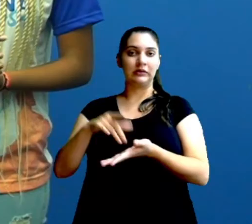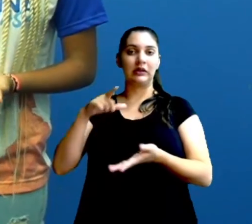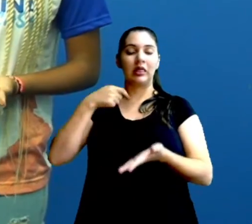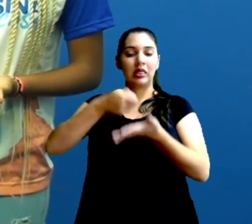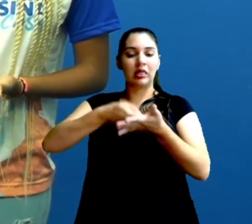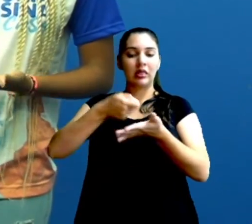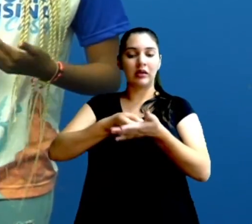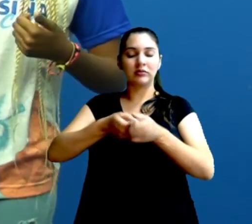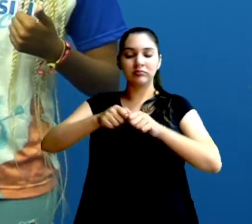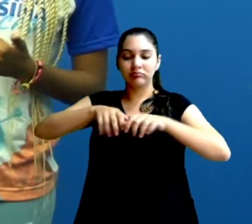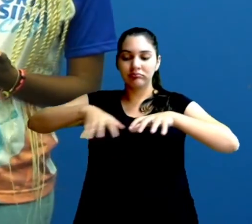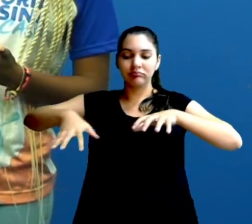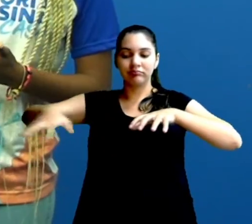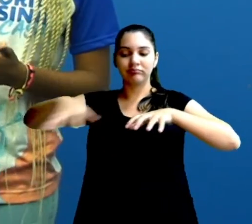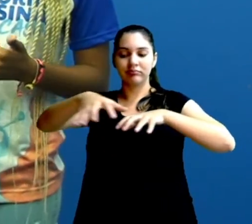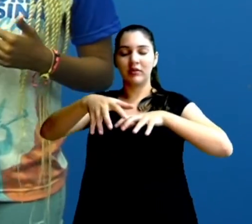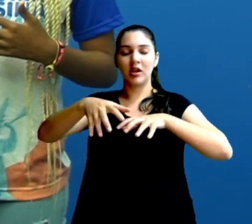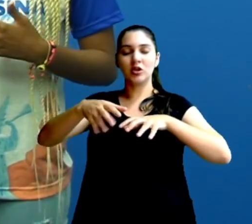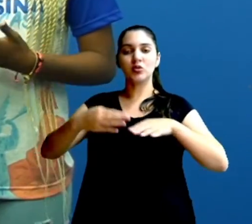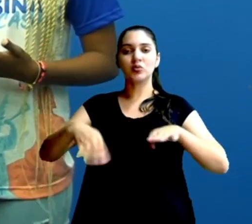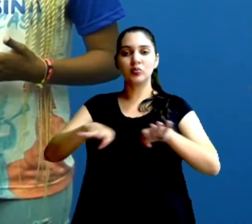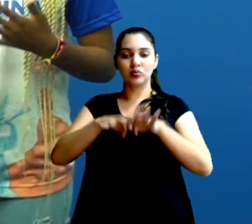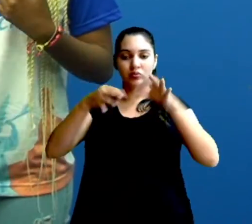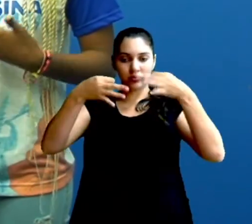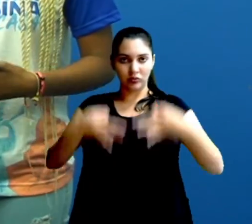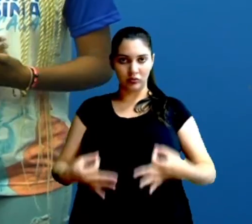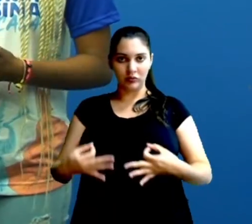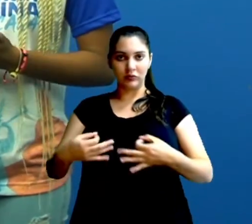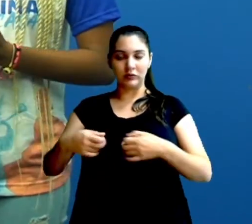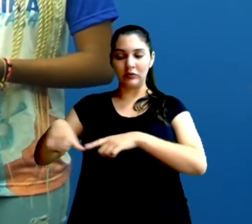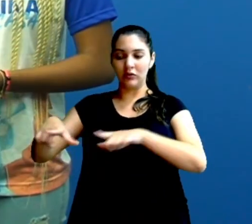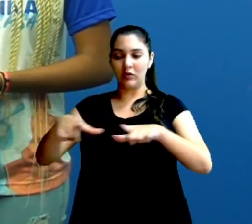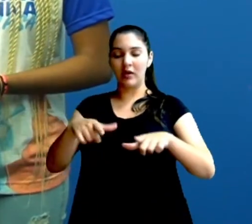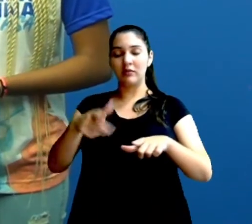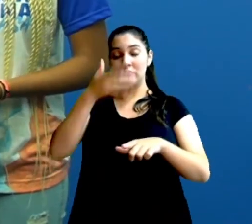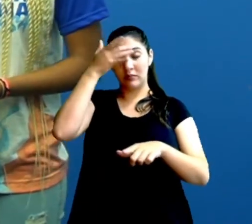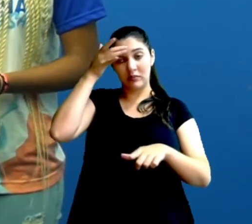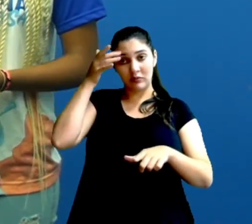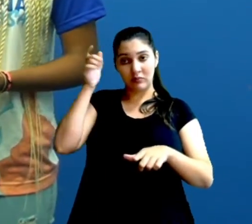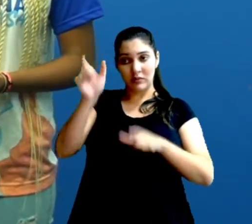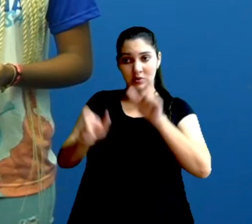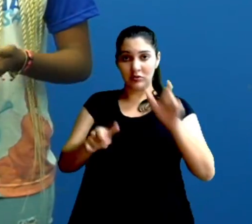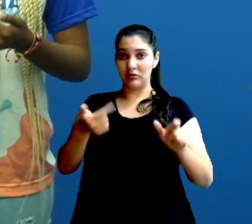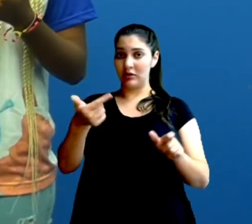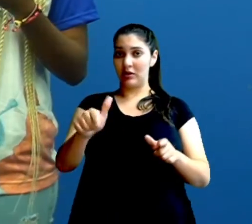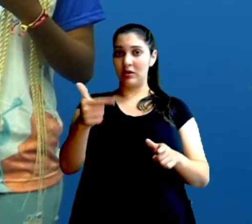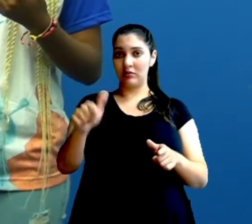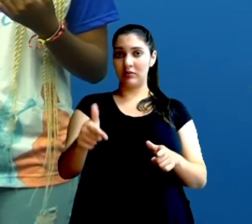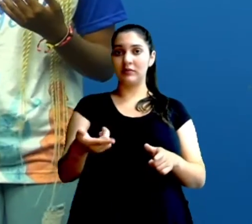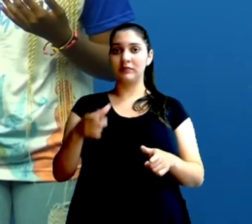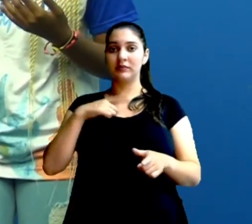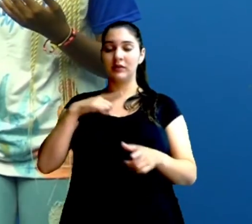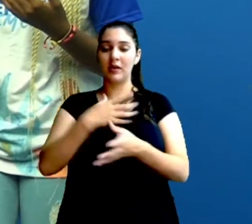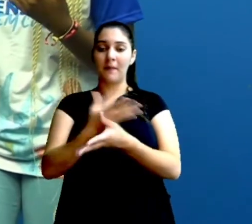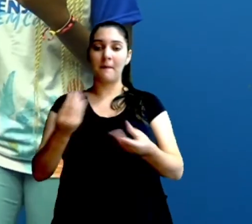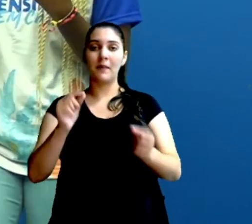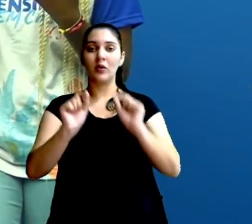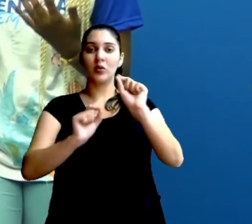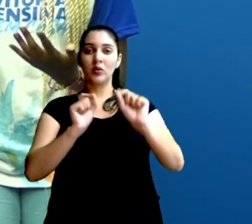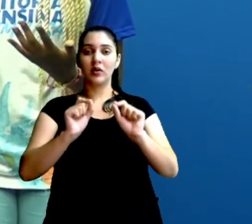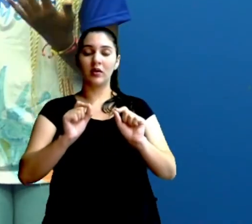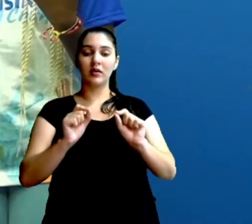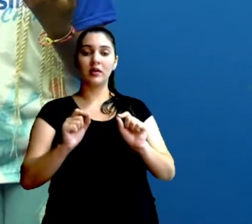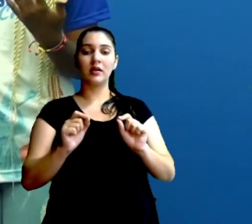tente distribuir de forma mais justa as terras para pessoas que não têm, tá certo? Então tem